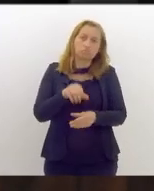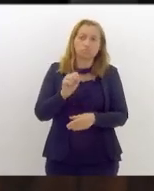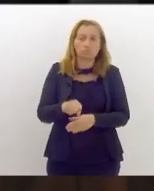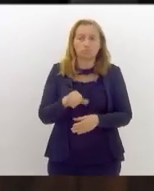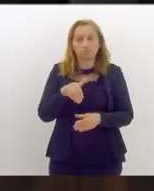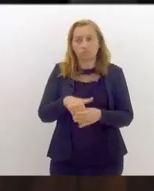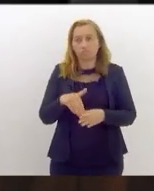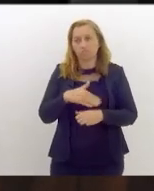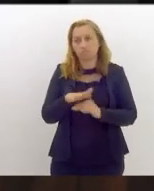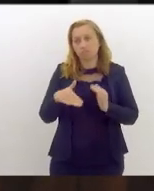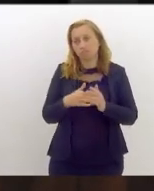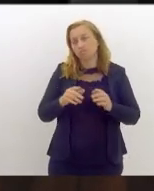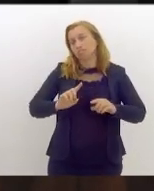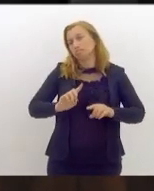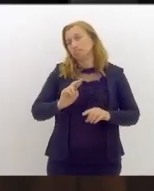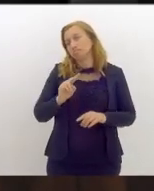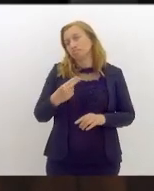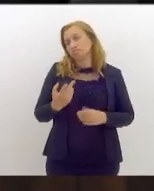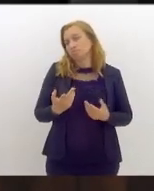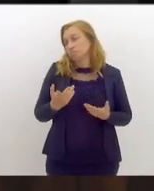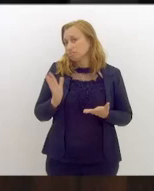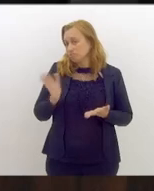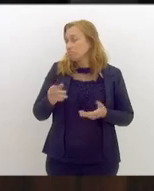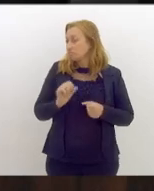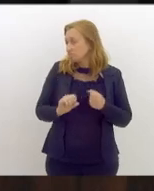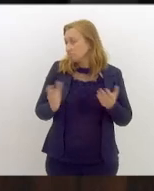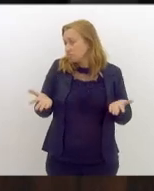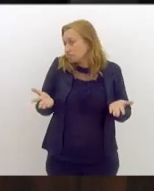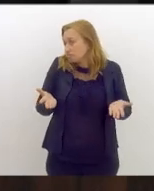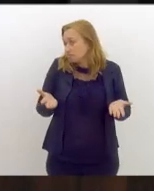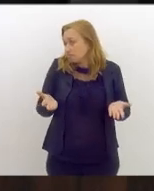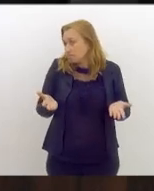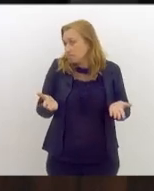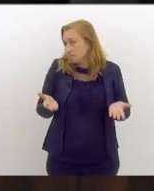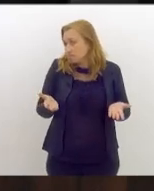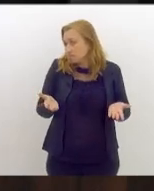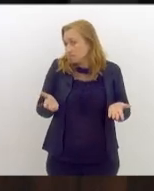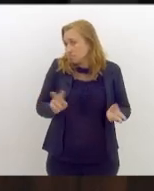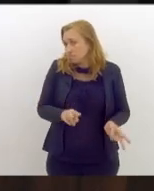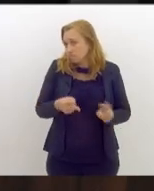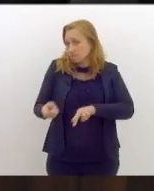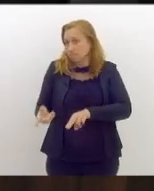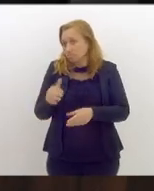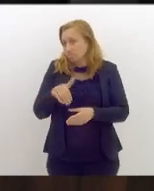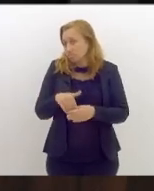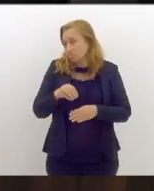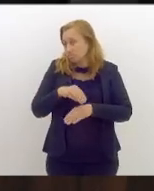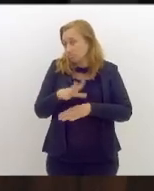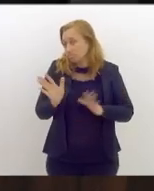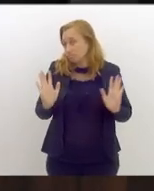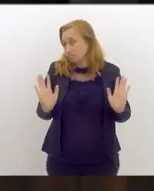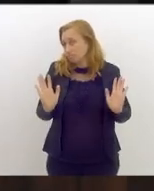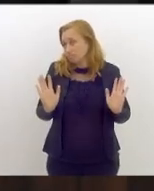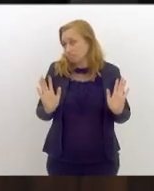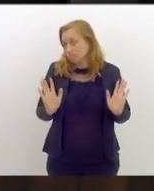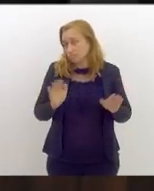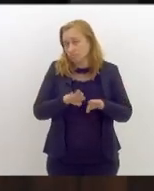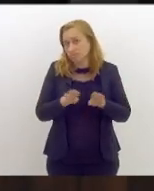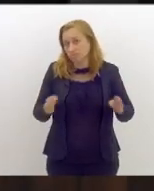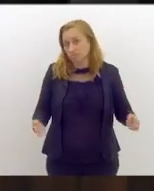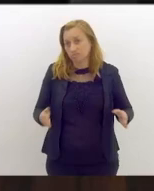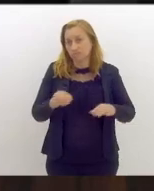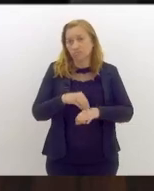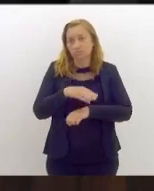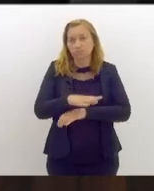votação nominal do contrário acabou de fazer vossa excelência acabou de fazer o encaminhamento destaque a sobremesa